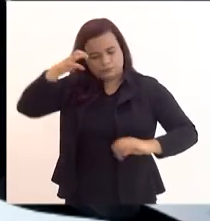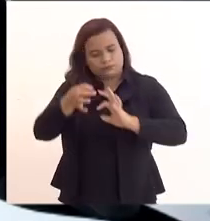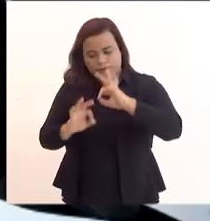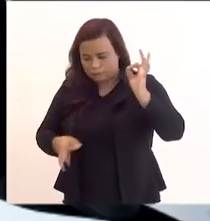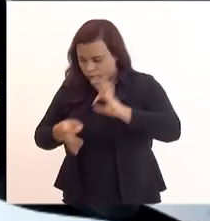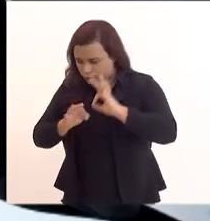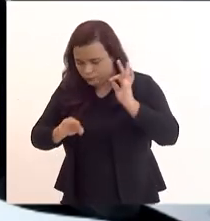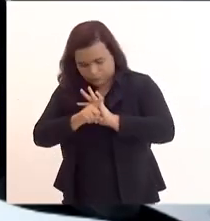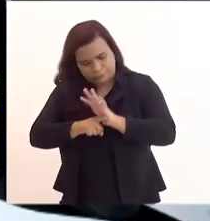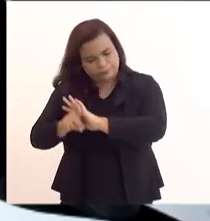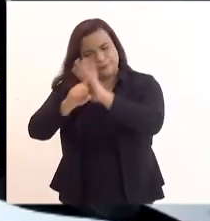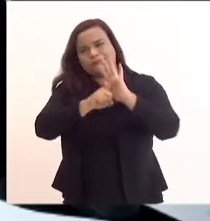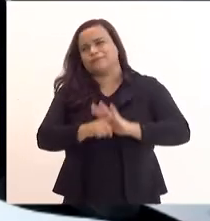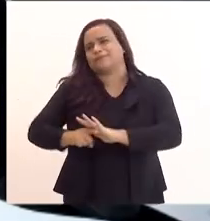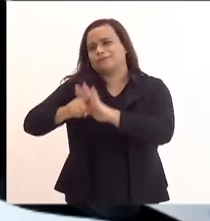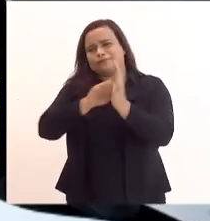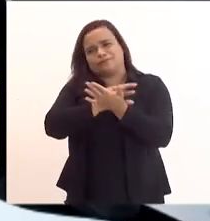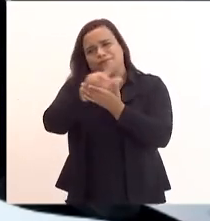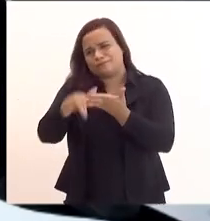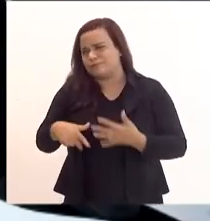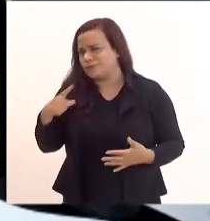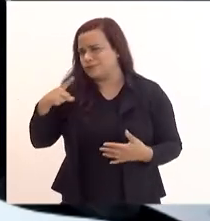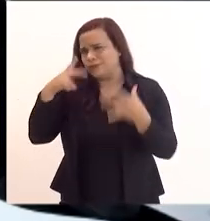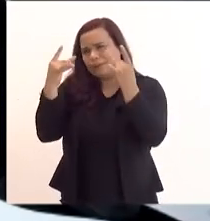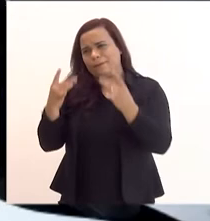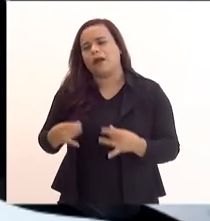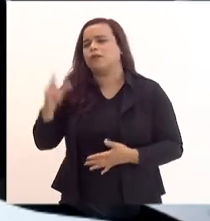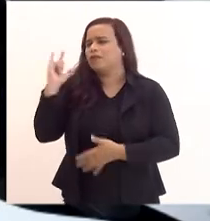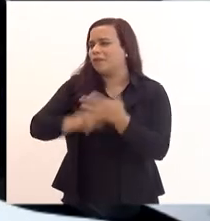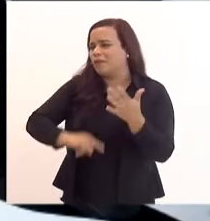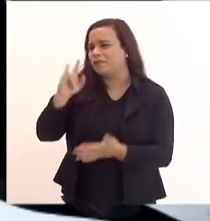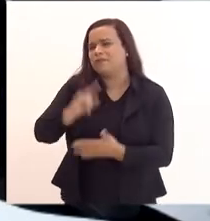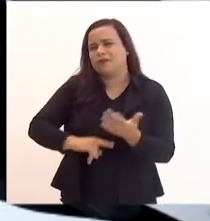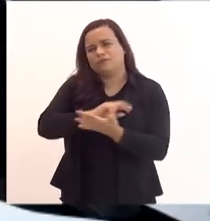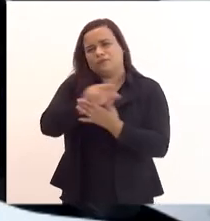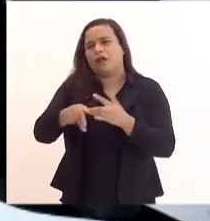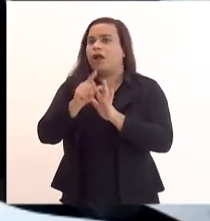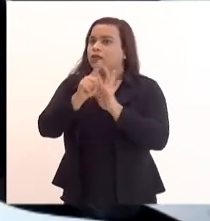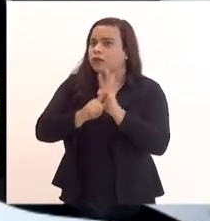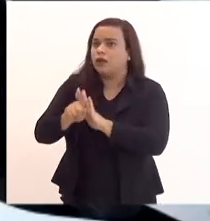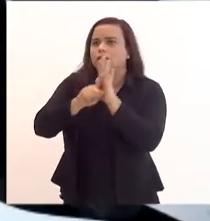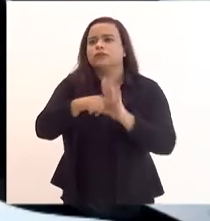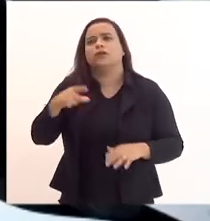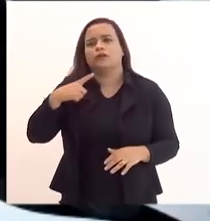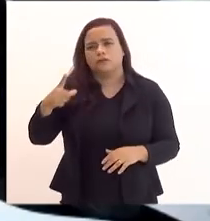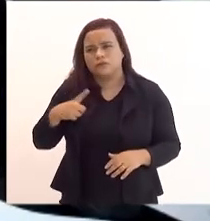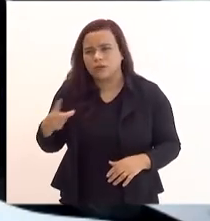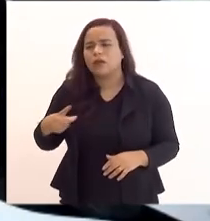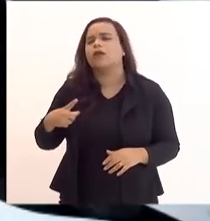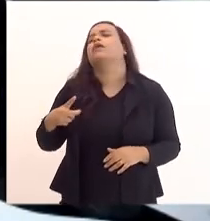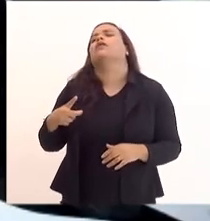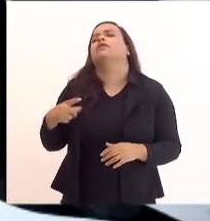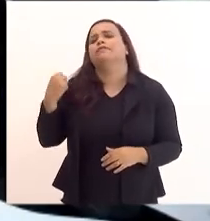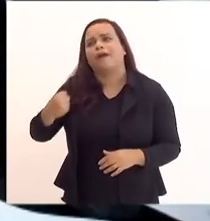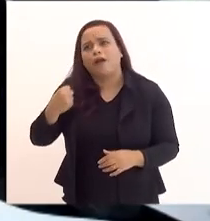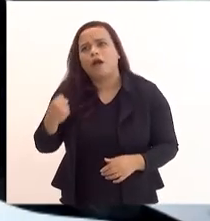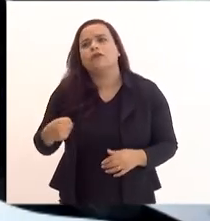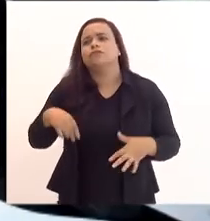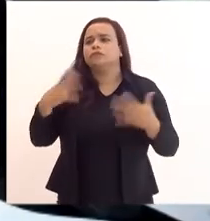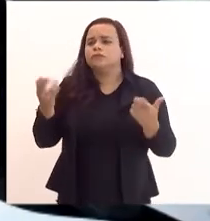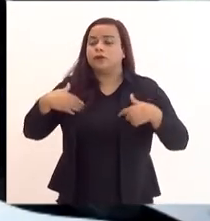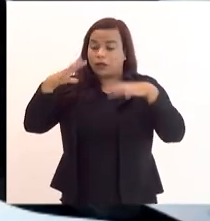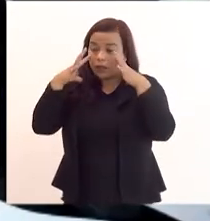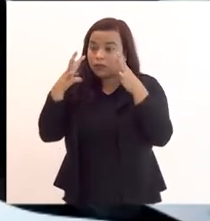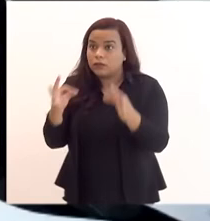com inúmeras oitivas, documentos que foram analisados em larga escala. Então, o que me chama